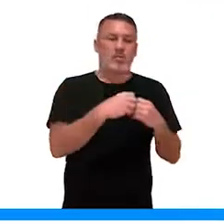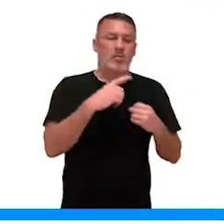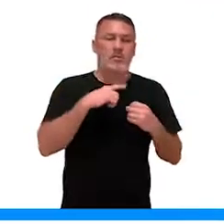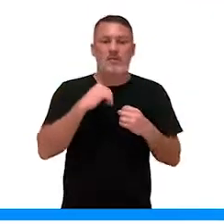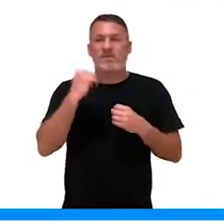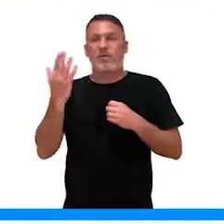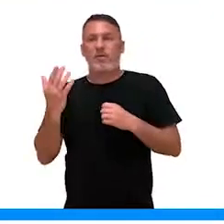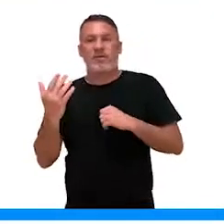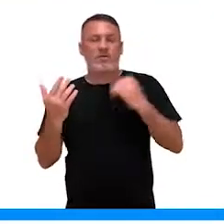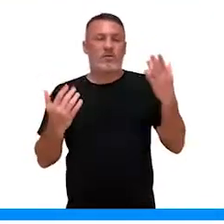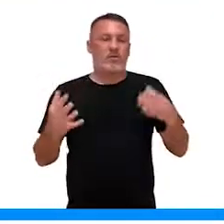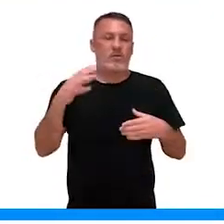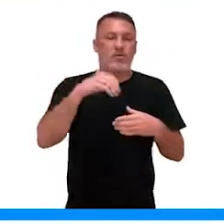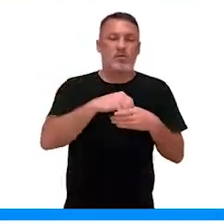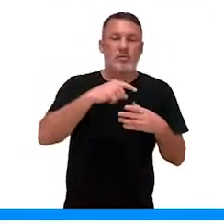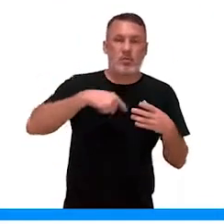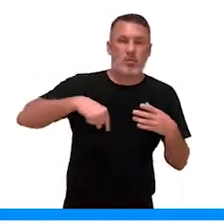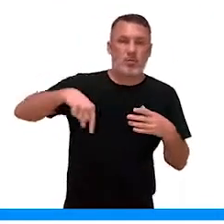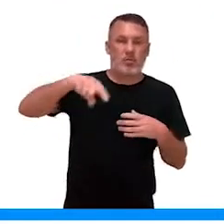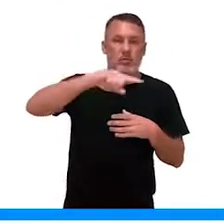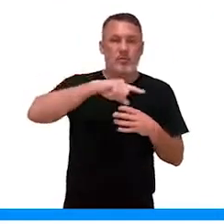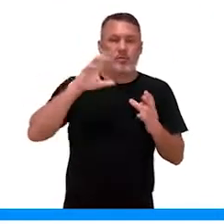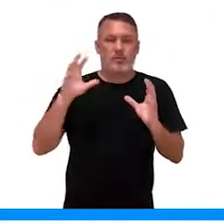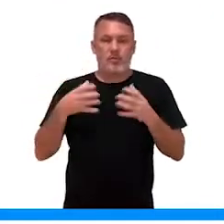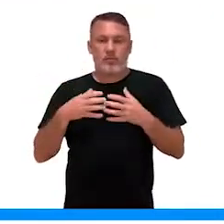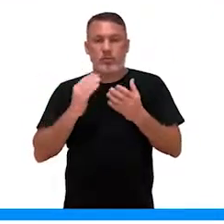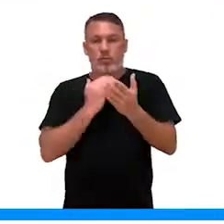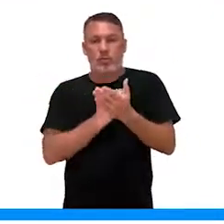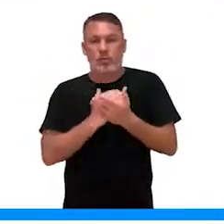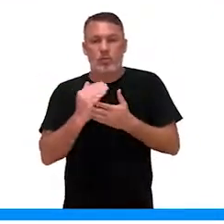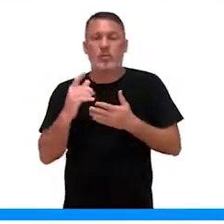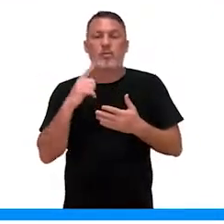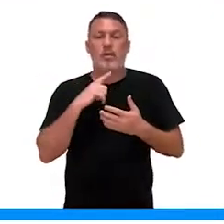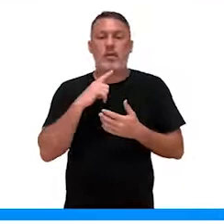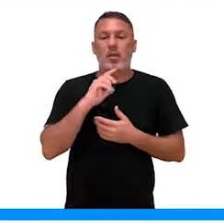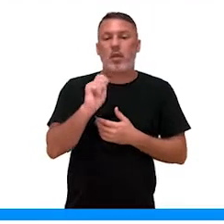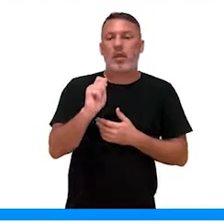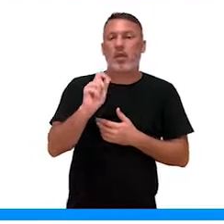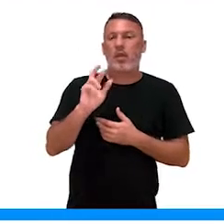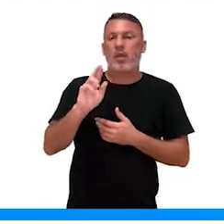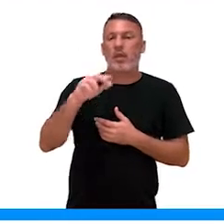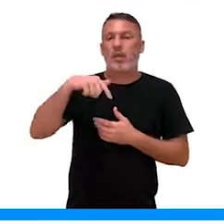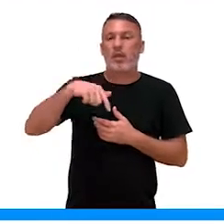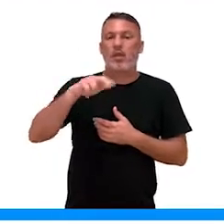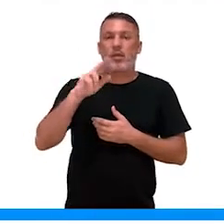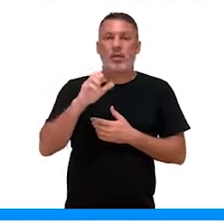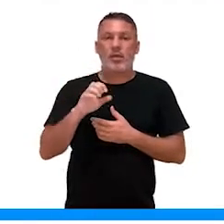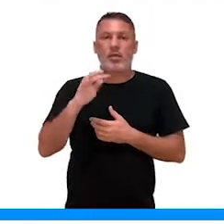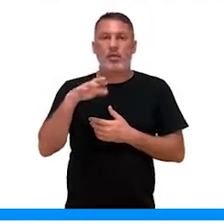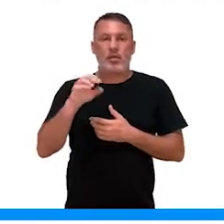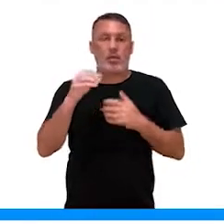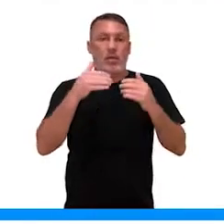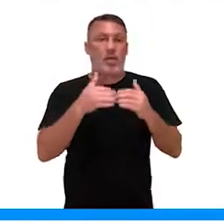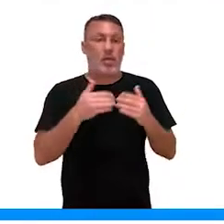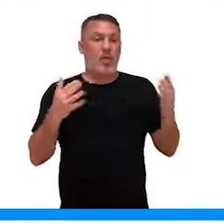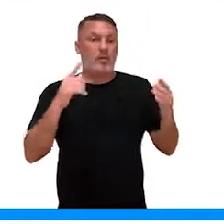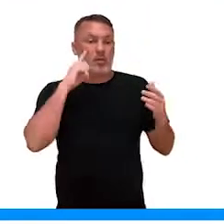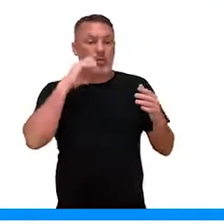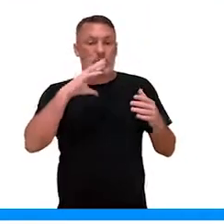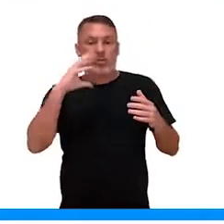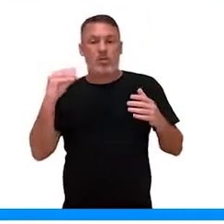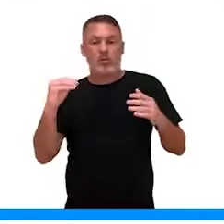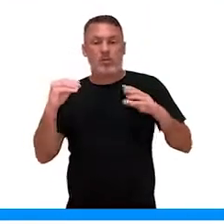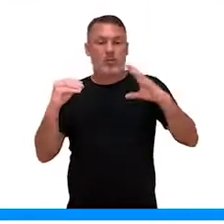dentro, sofrendo uma invaginação. Iniciou a formação do arquêntero, a abertura, a extremidade que ficou ali